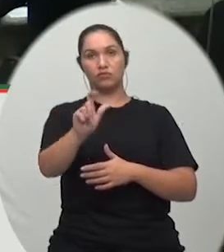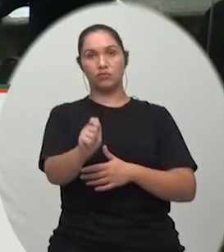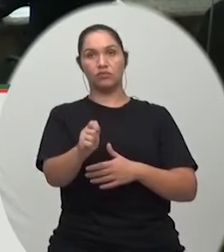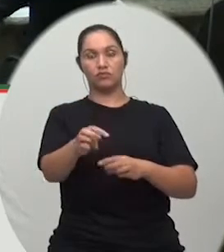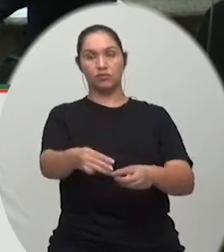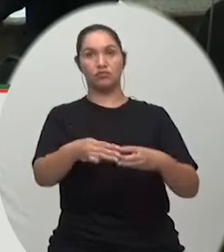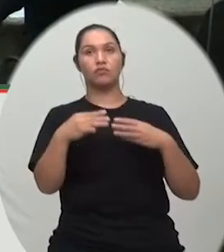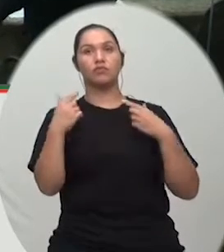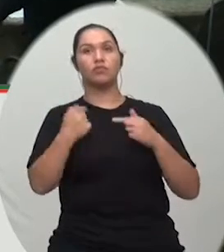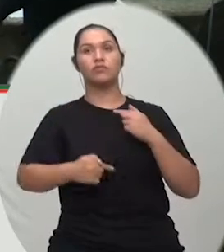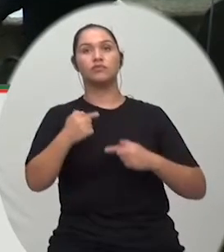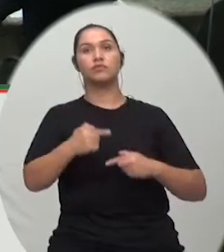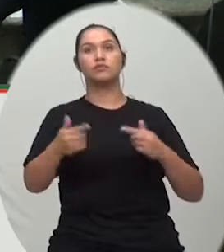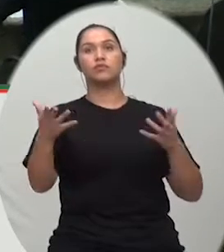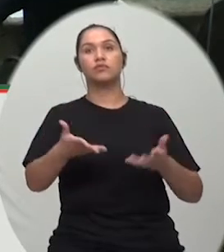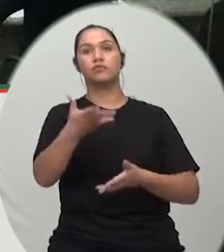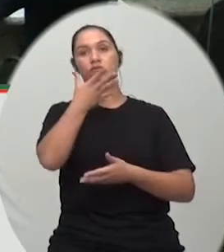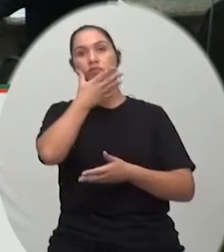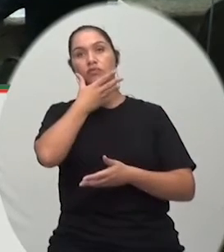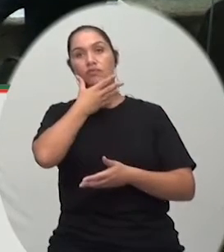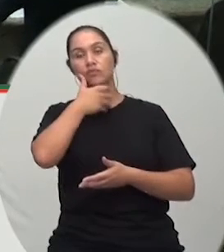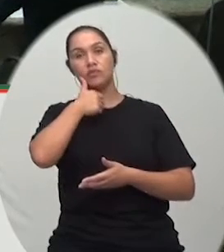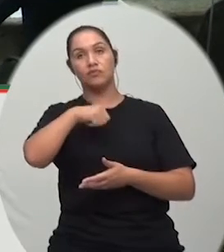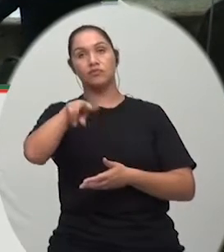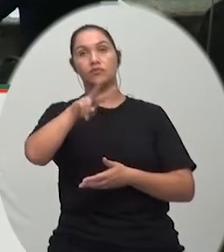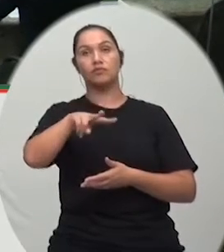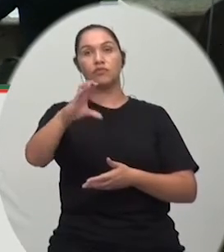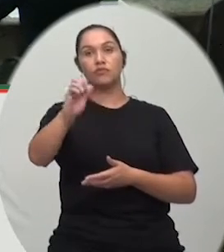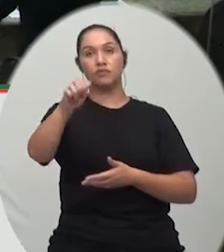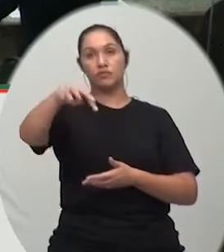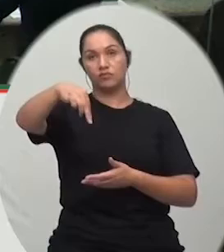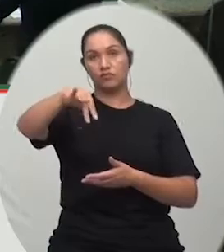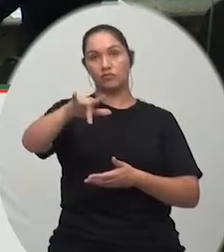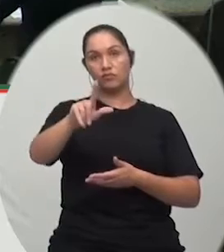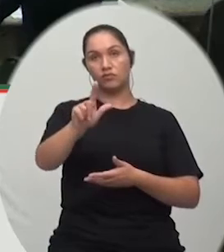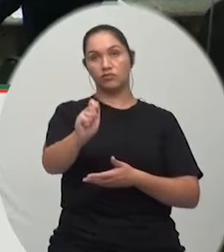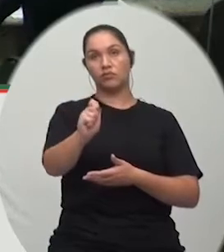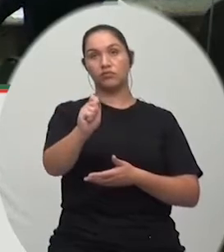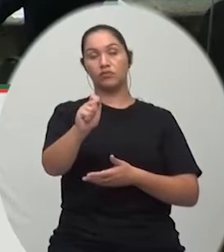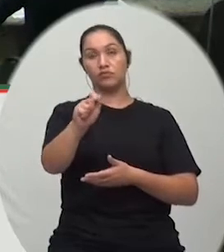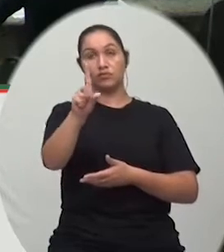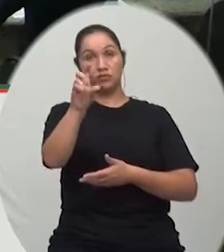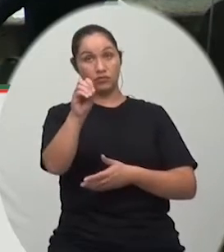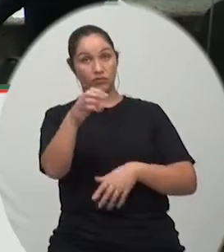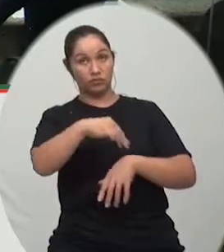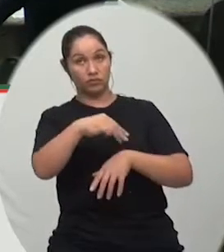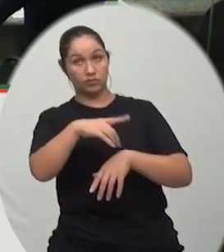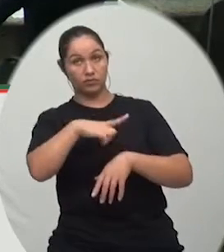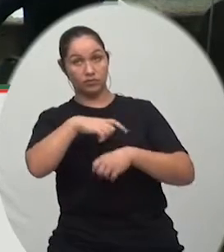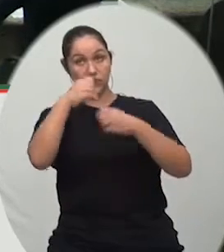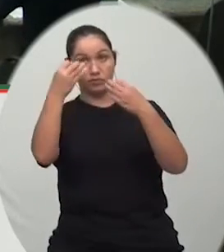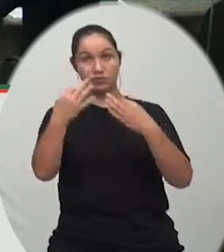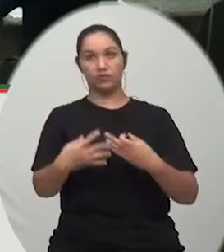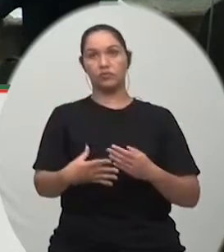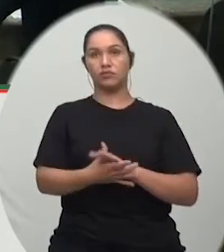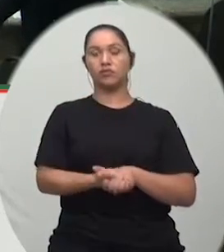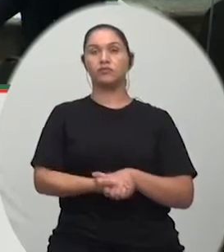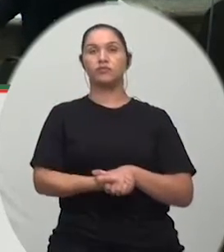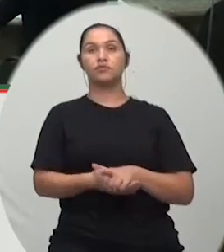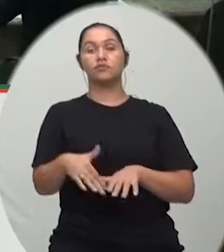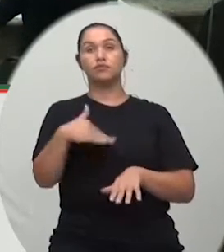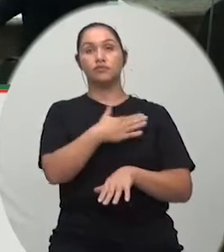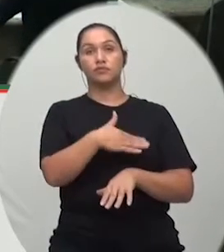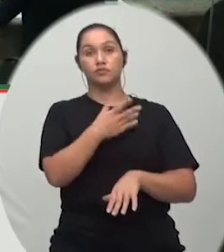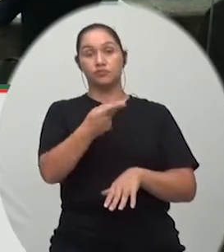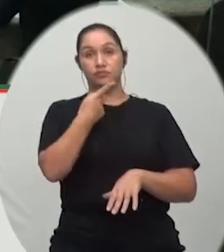está em discussão. Com a palavra, a vereadora proponente, vereadora Camila do Nascimento. Vossa Excelência dispõe de 10 minutos. Gostaria, então,